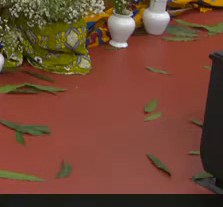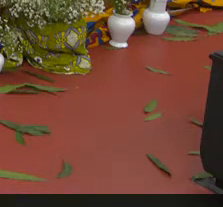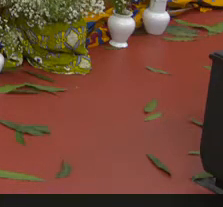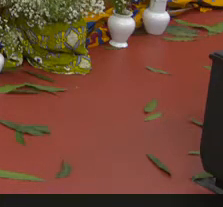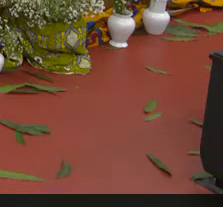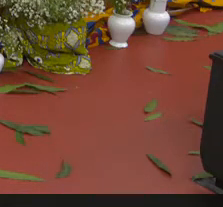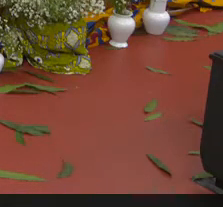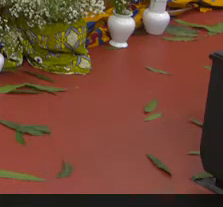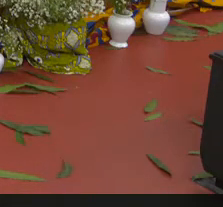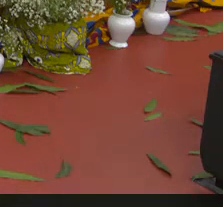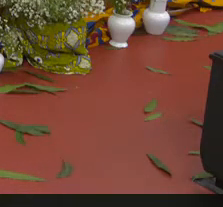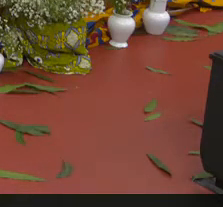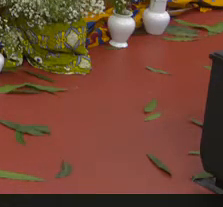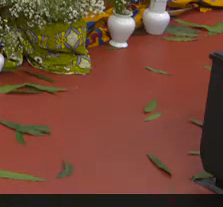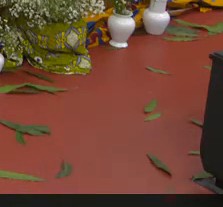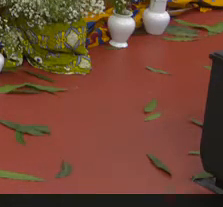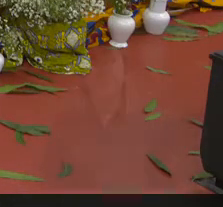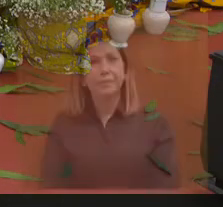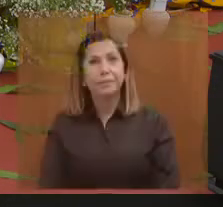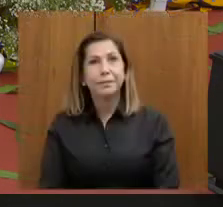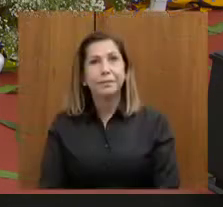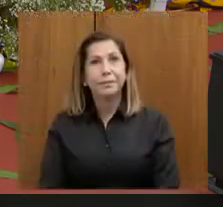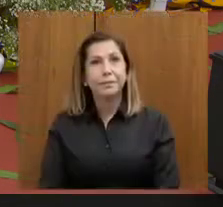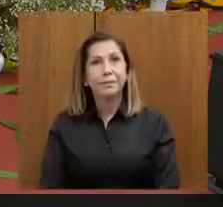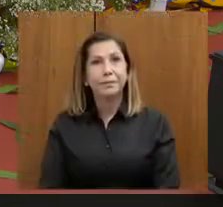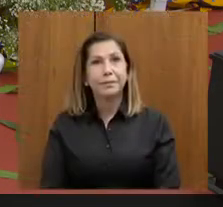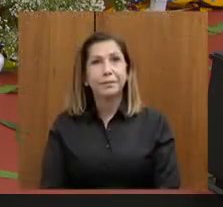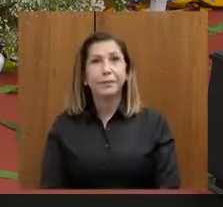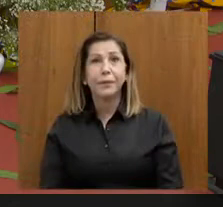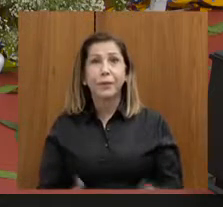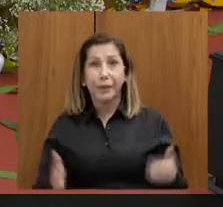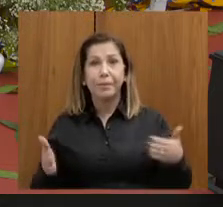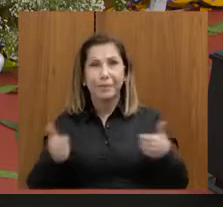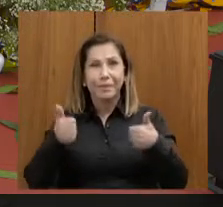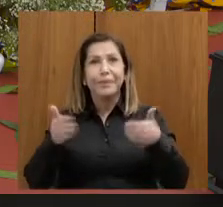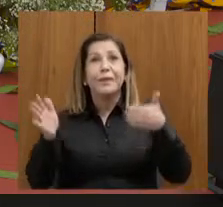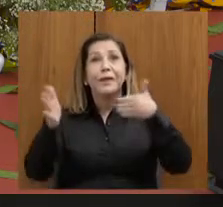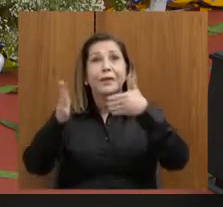então nós estamos finalizando o nosso debate